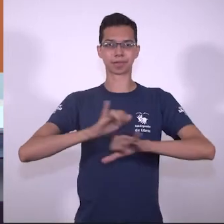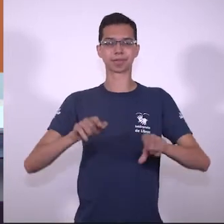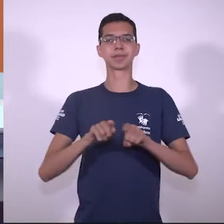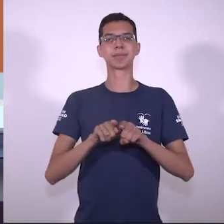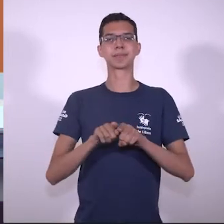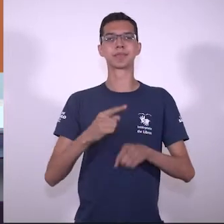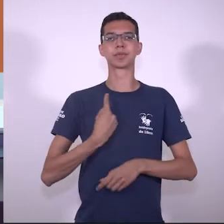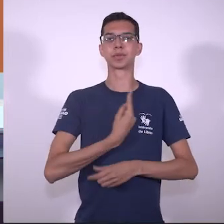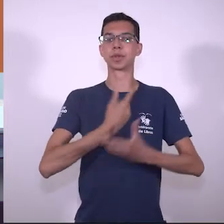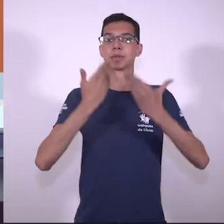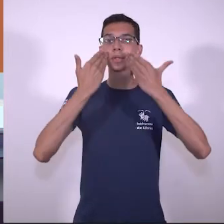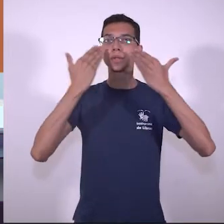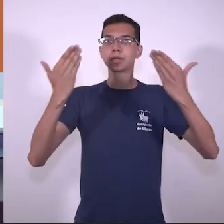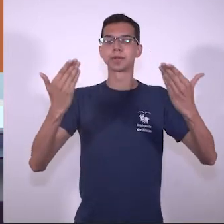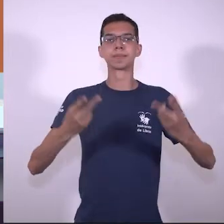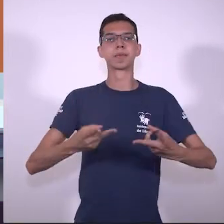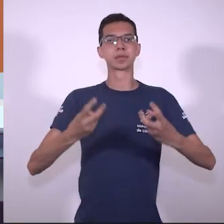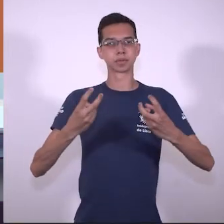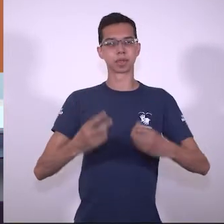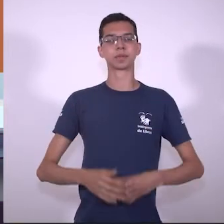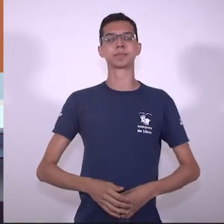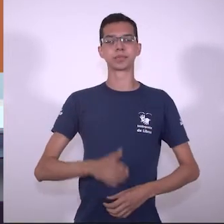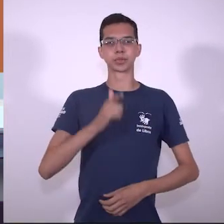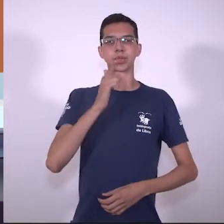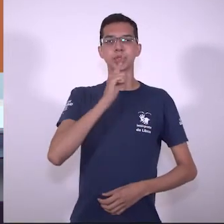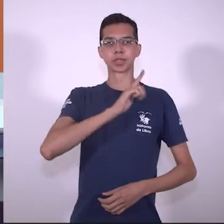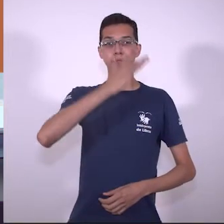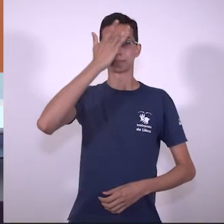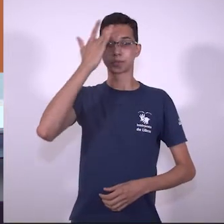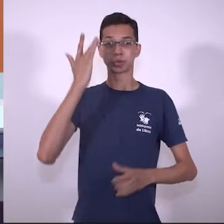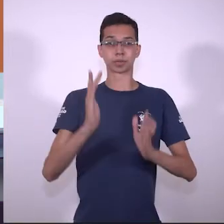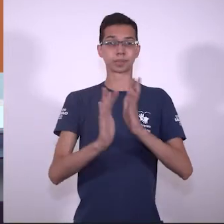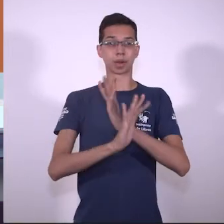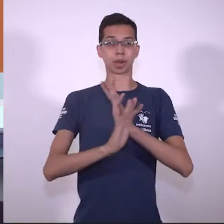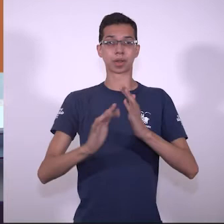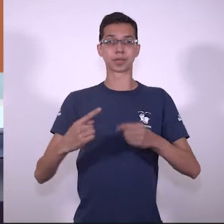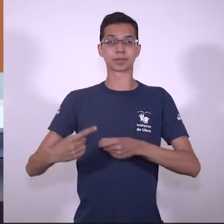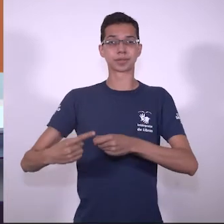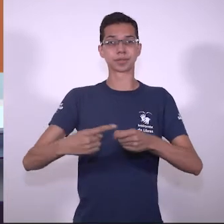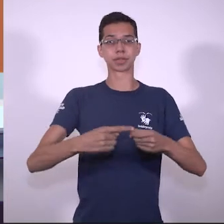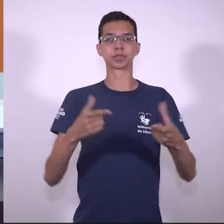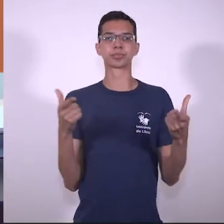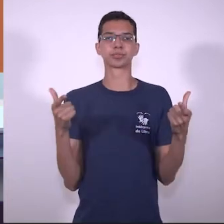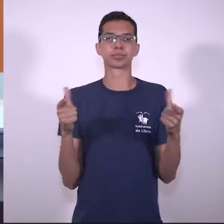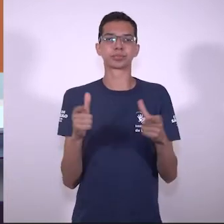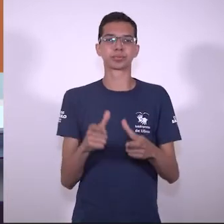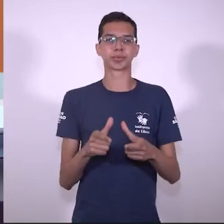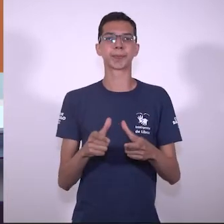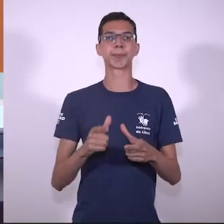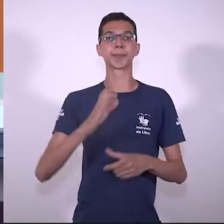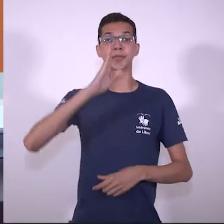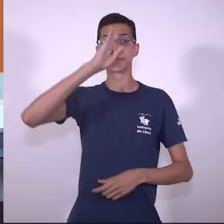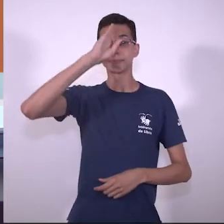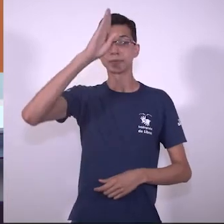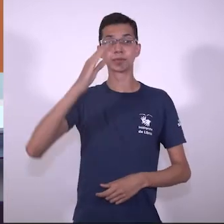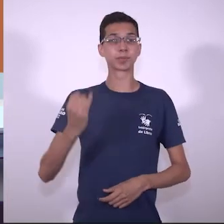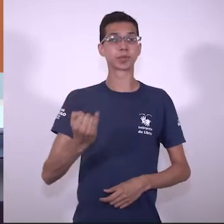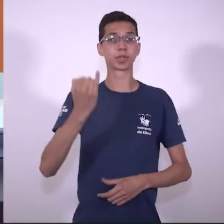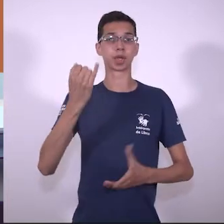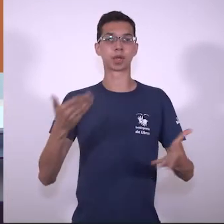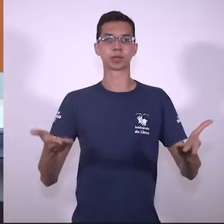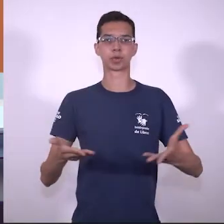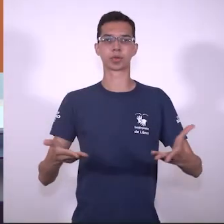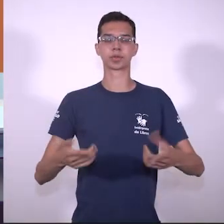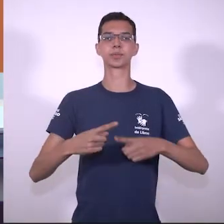nós estamos conseguindo reduzir a movimentação de pessoas na cidade. E isso é o mais importante neste momento, para que o sistema